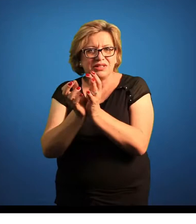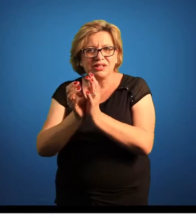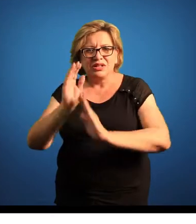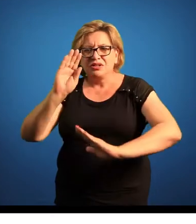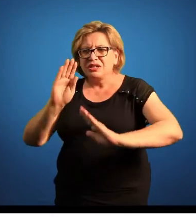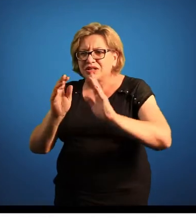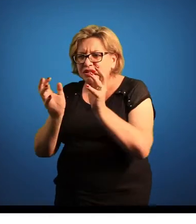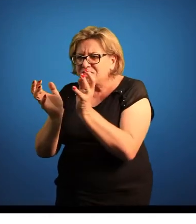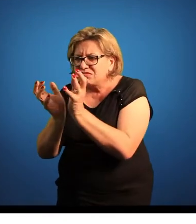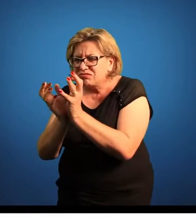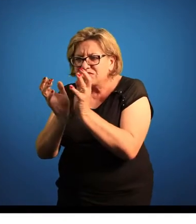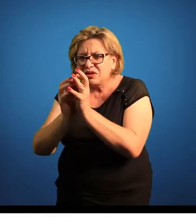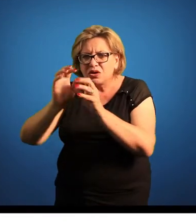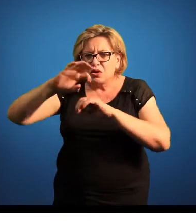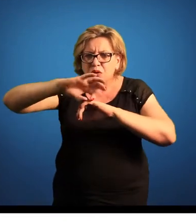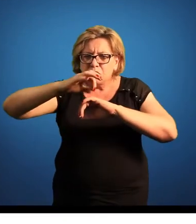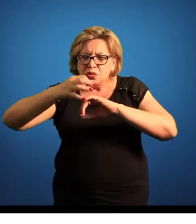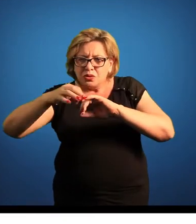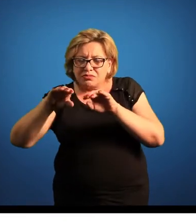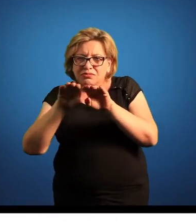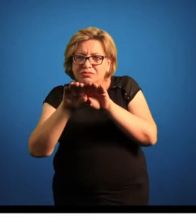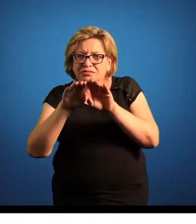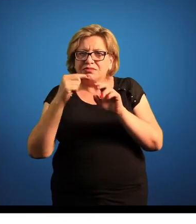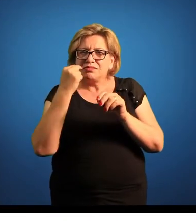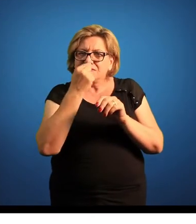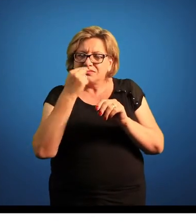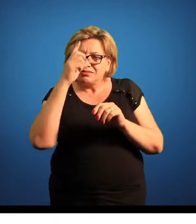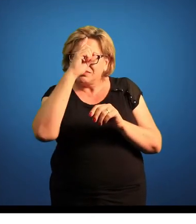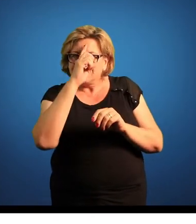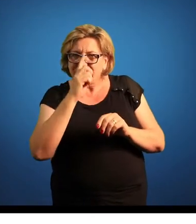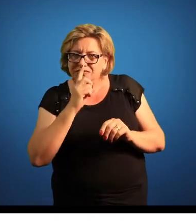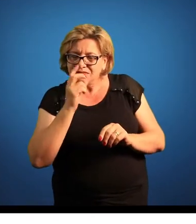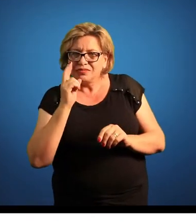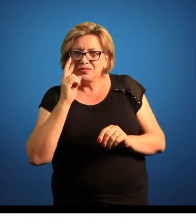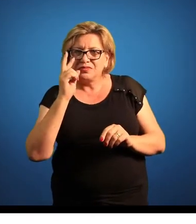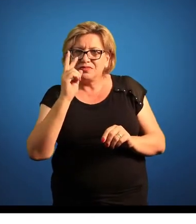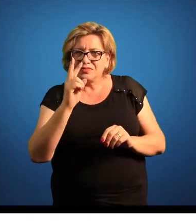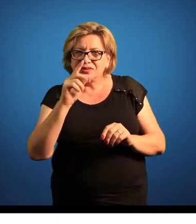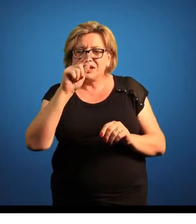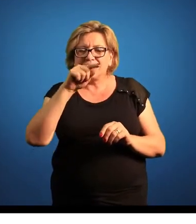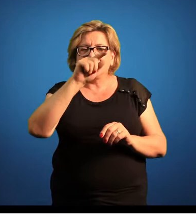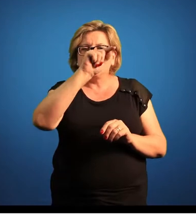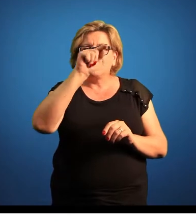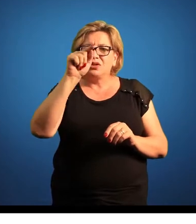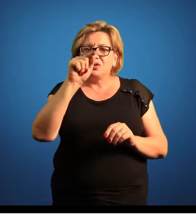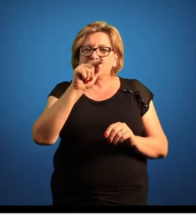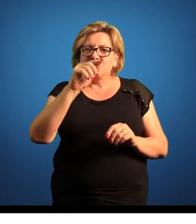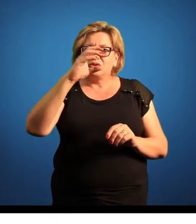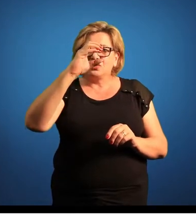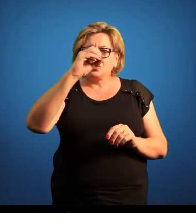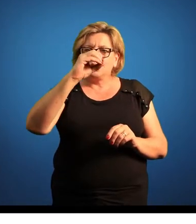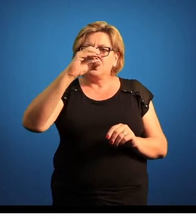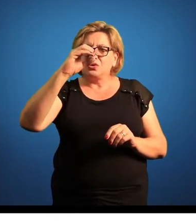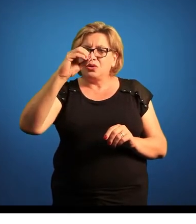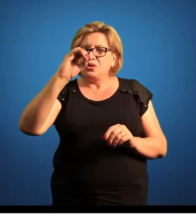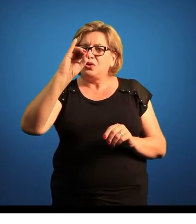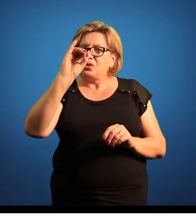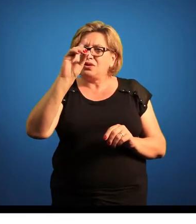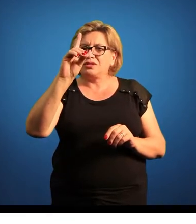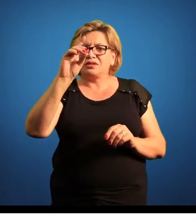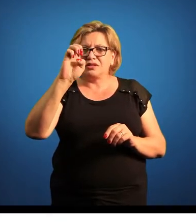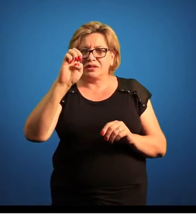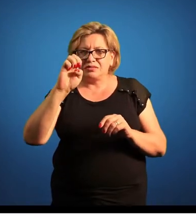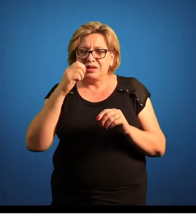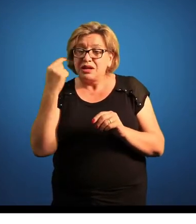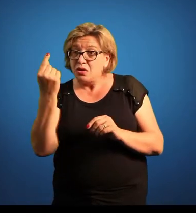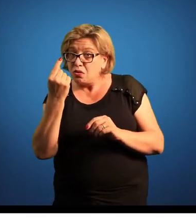cada conjunto de tentáculos com essa boquinha amarelinha que a gente vê aqui é um zooide, né? Então é como se fosse um indivíduo, só que eles são